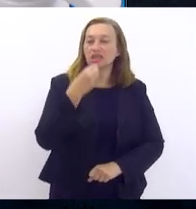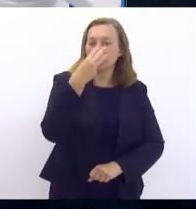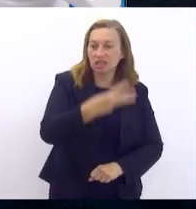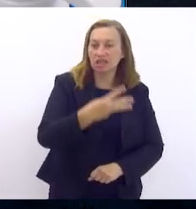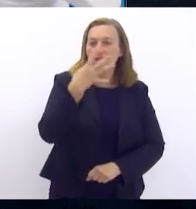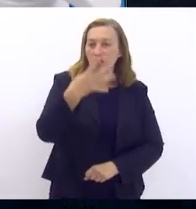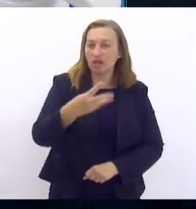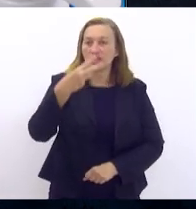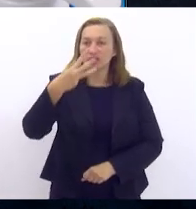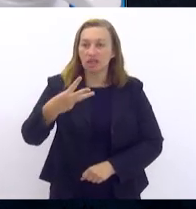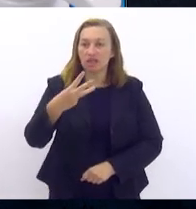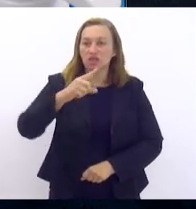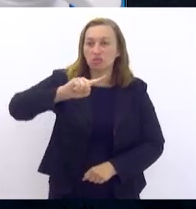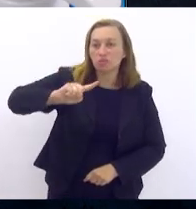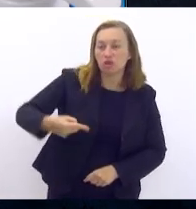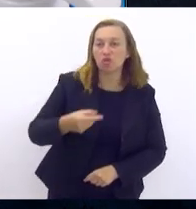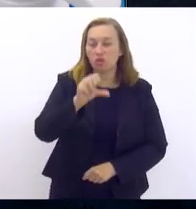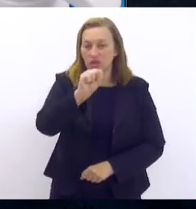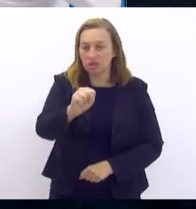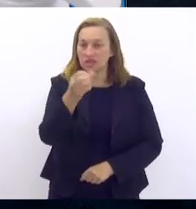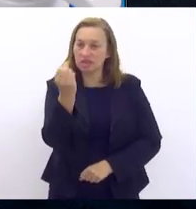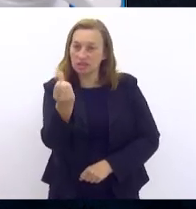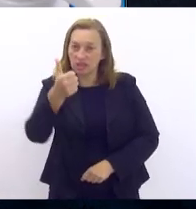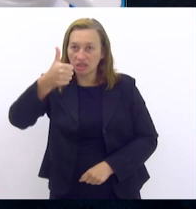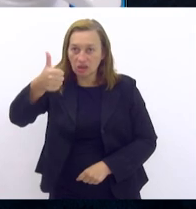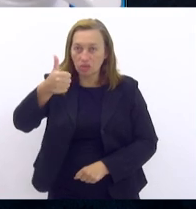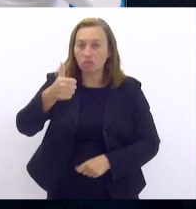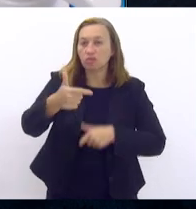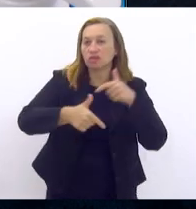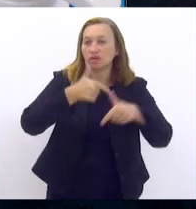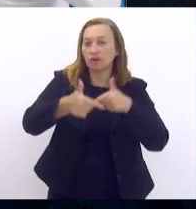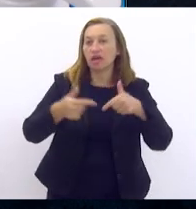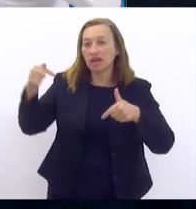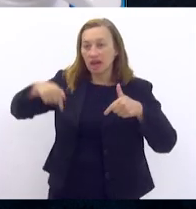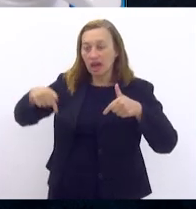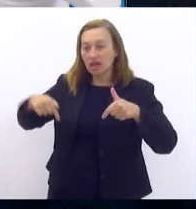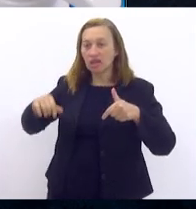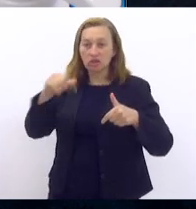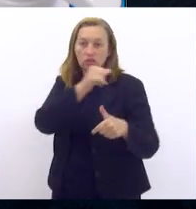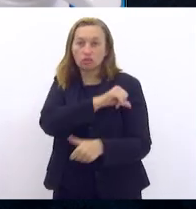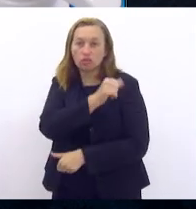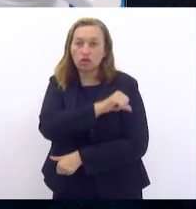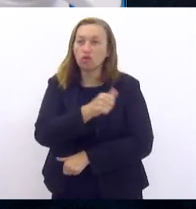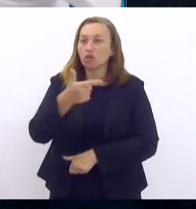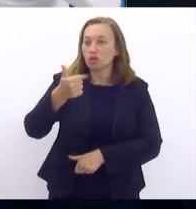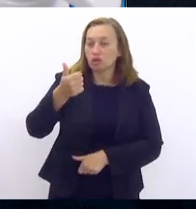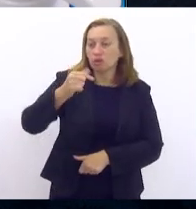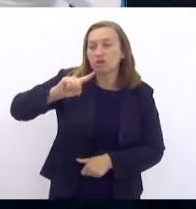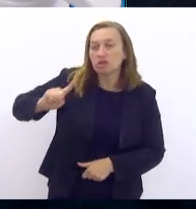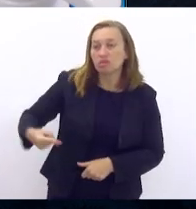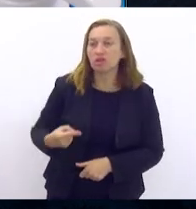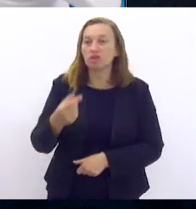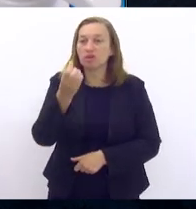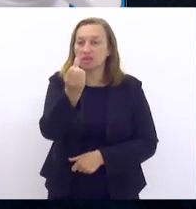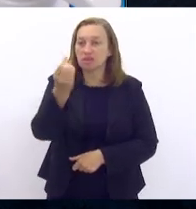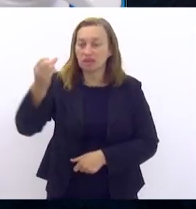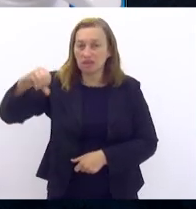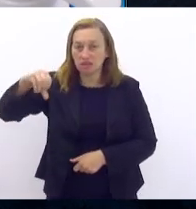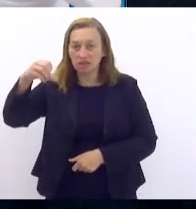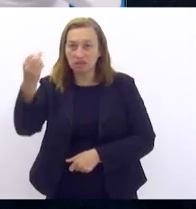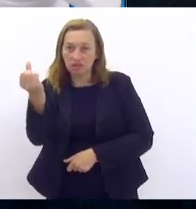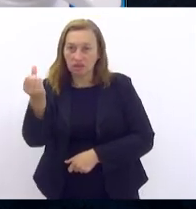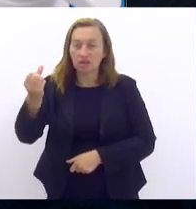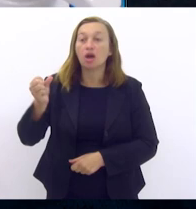mil empregos aqui no Rio de Janeiro 12.600 e a gente pode melhorar esse cenário